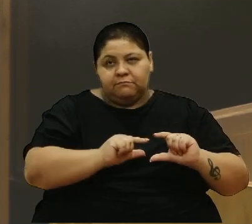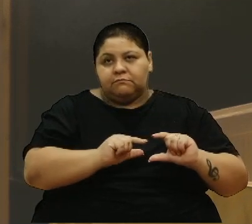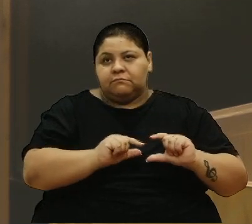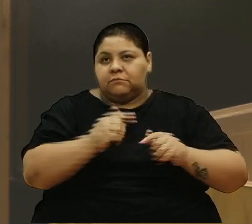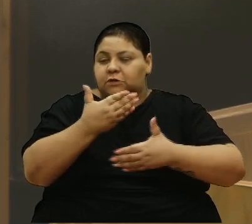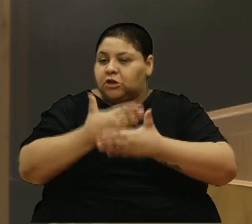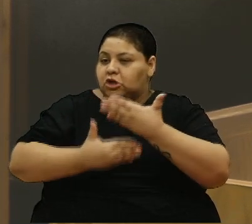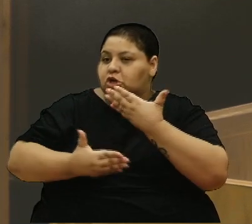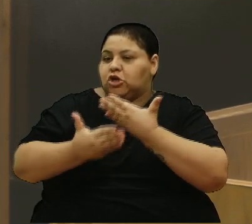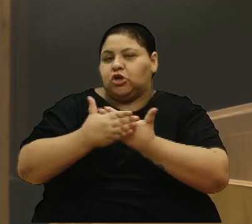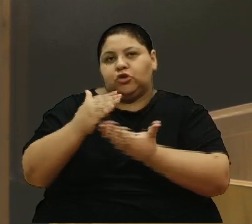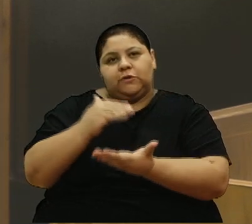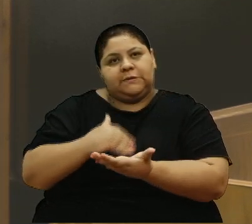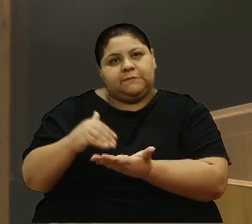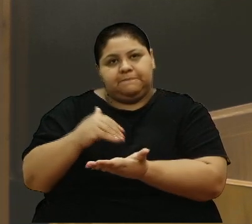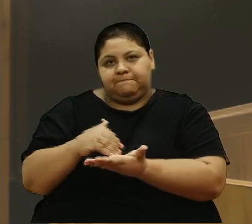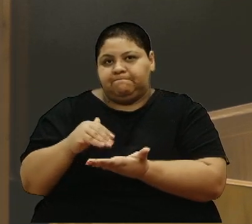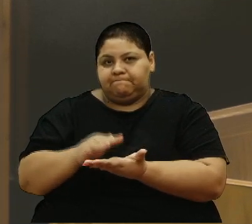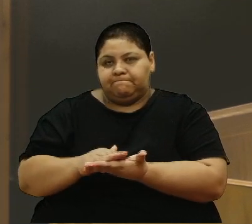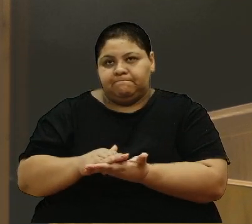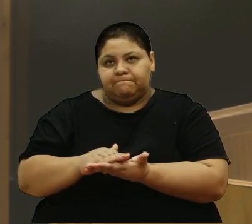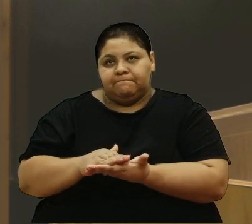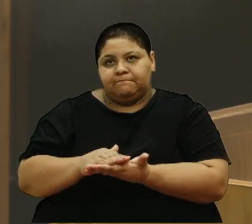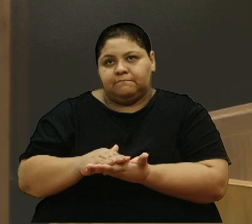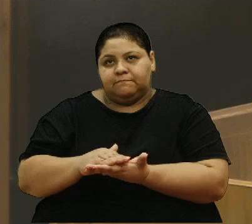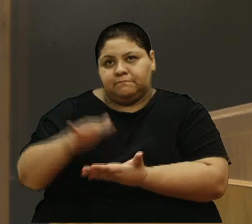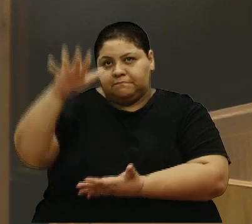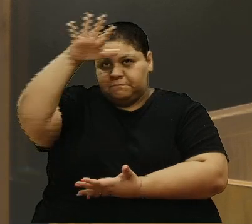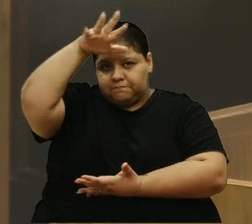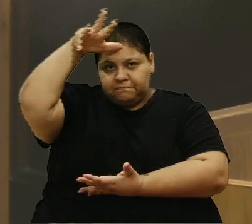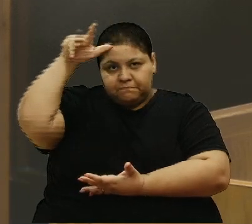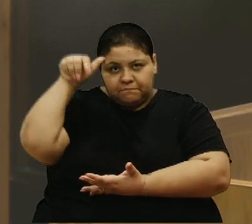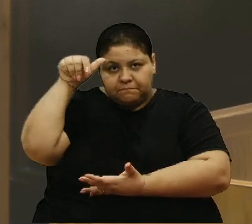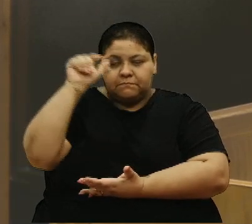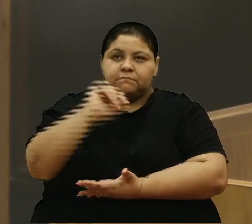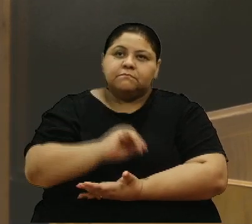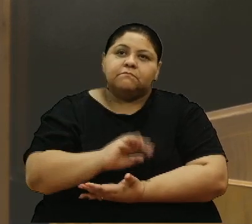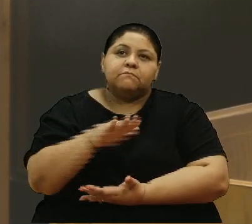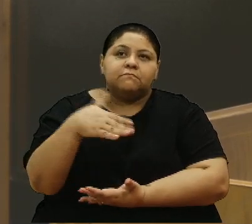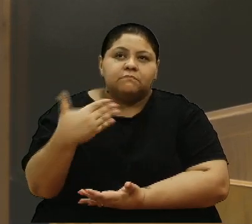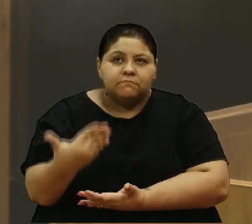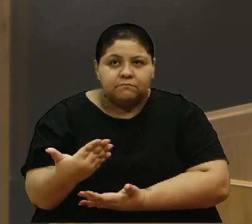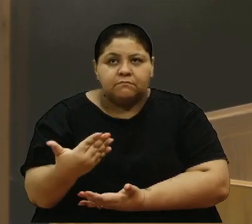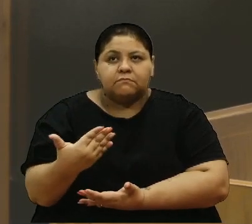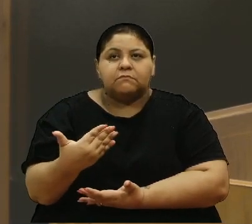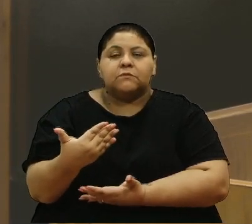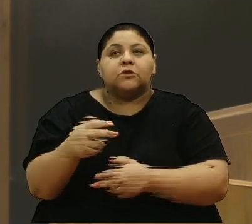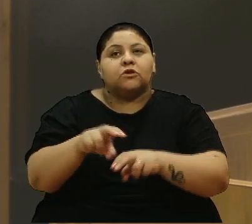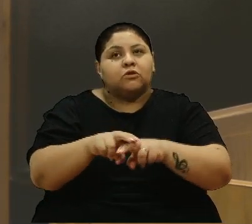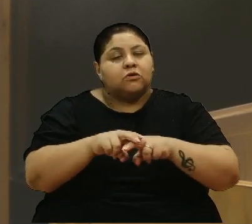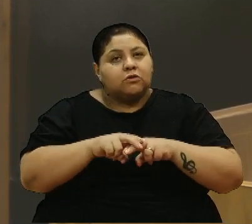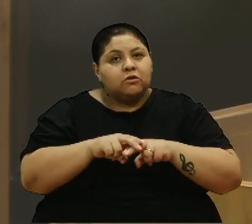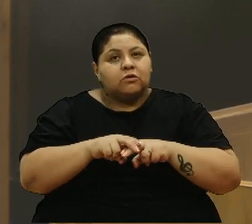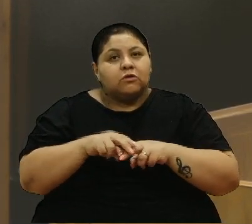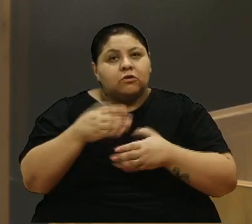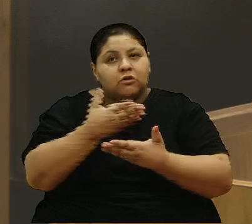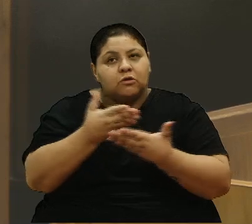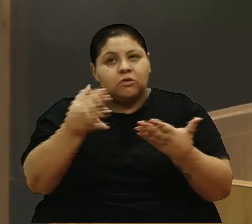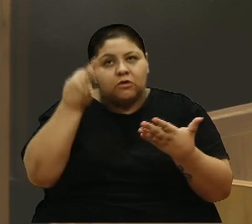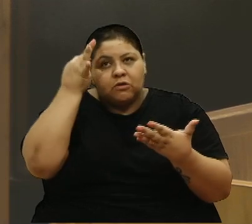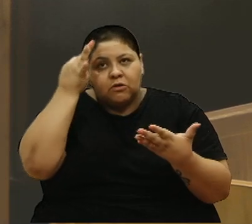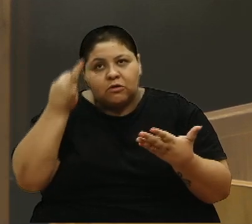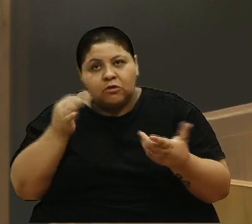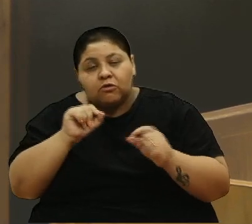em todas as secretarias do município. Então, gente, por isso eu quero que vocês entendam a